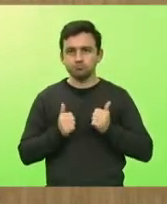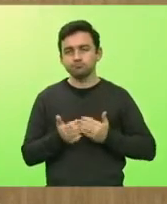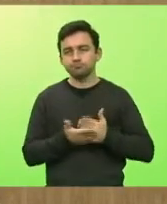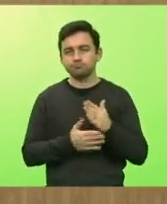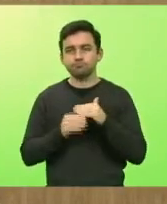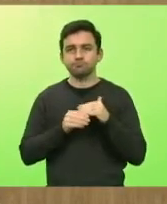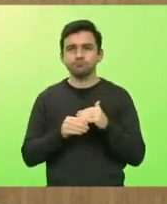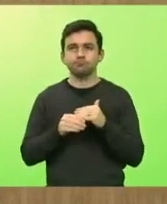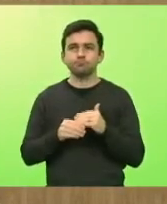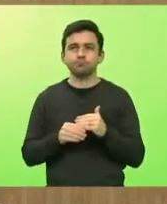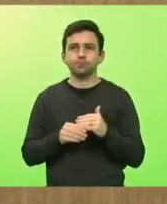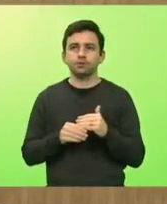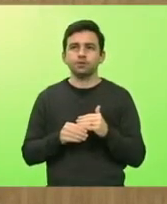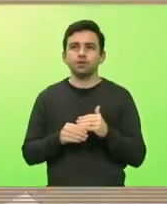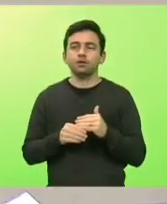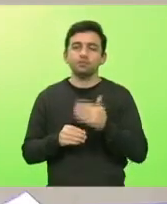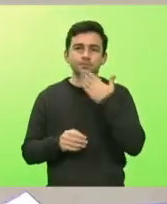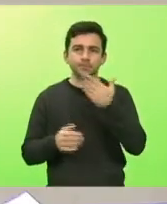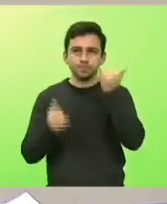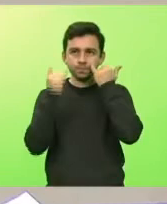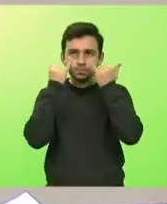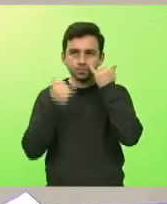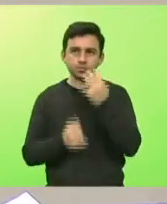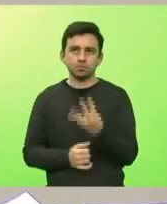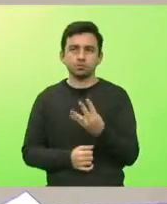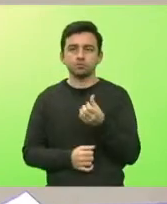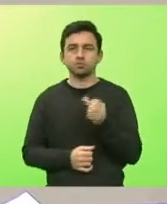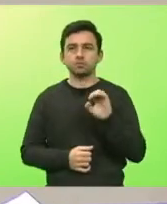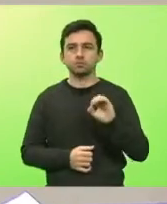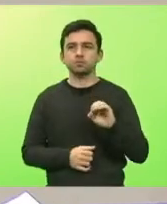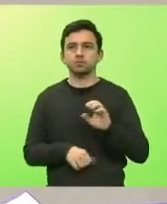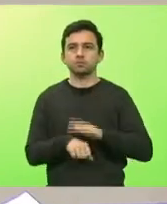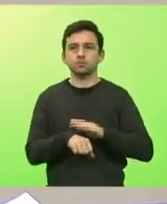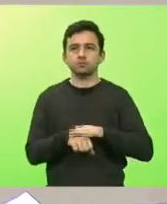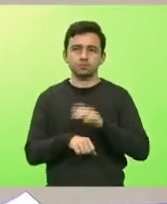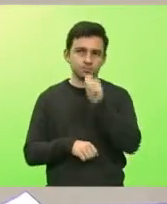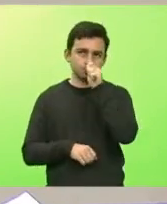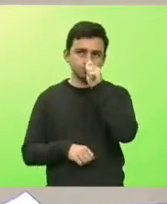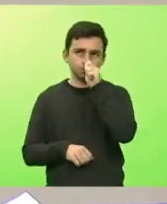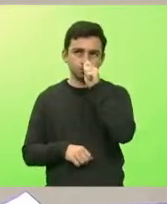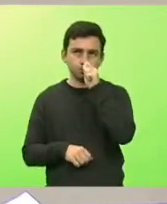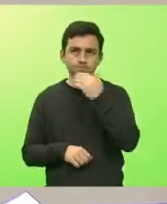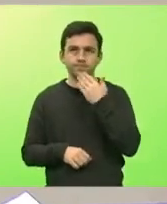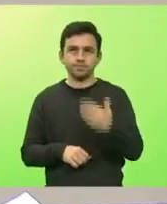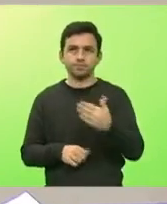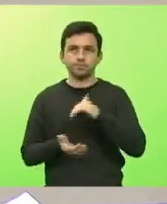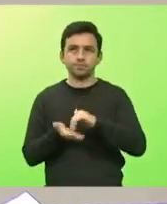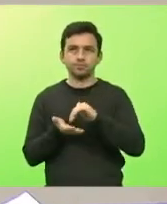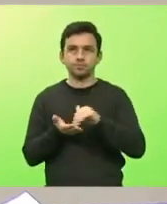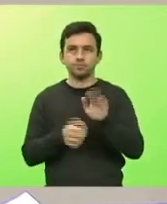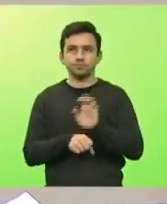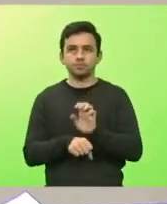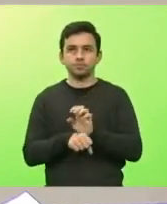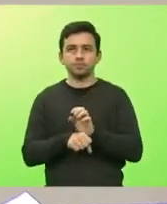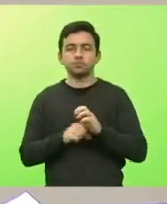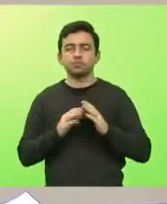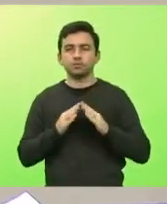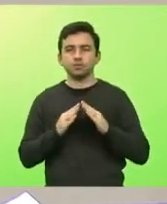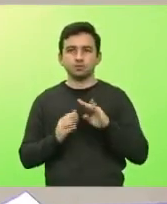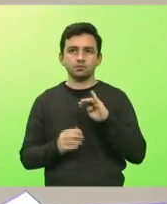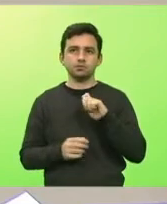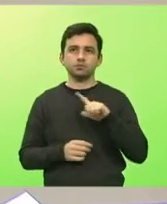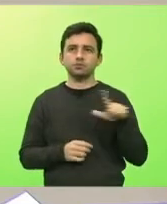Aprovado por unanimidade. Pedido de informação 460, autor deputado João Amin, solicitando ao secretário de Estado da Casa Civil informações acerca